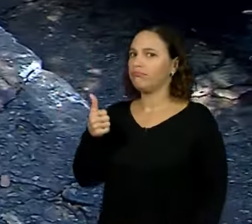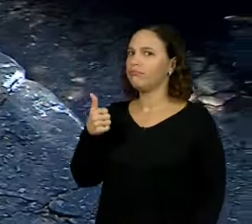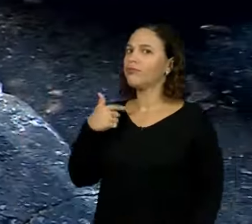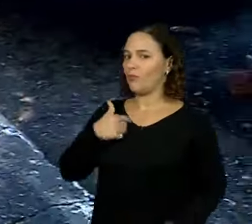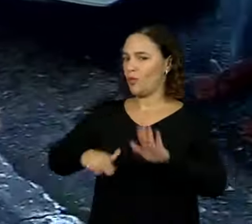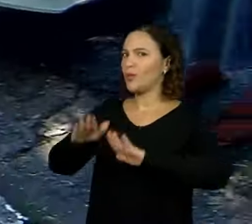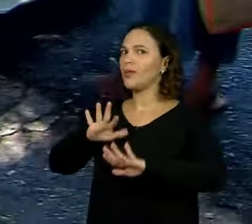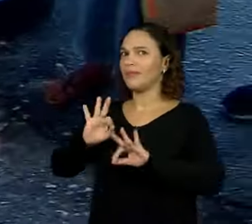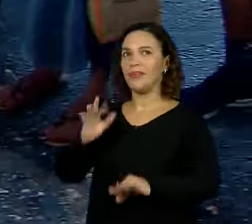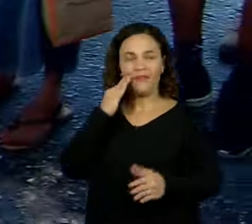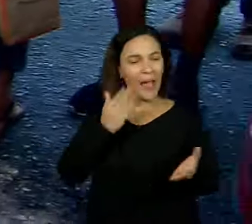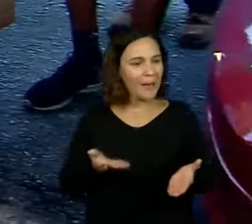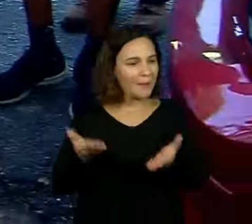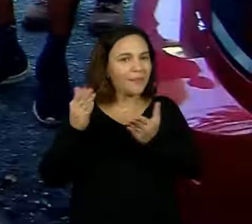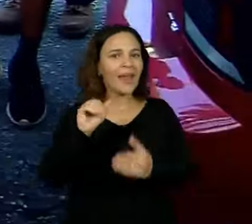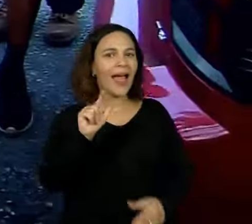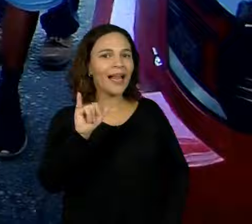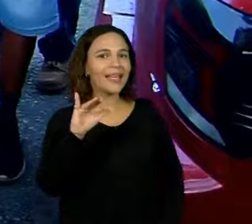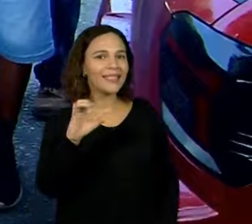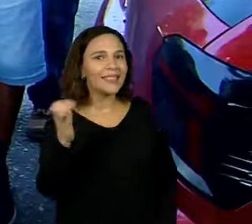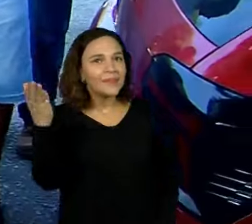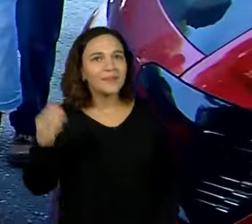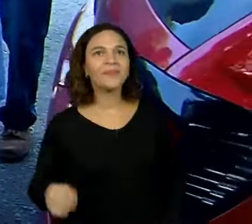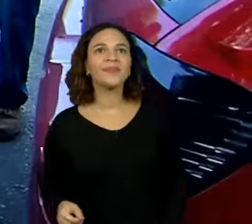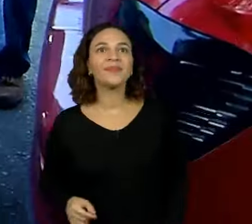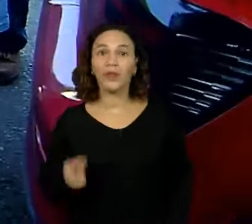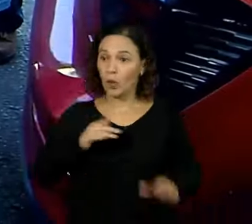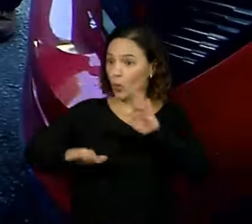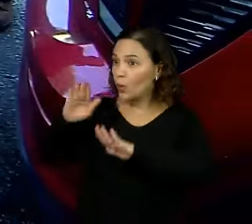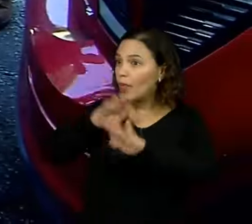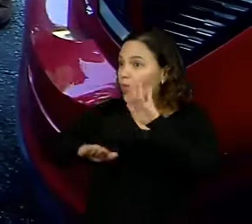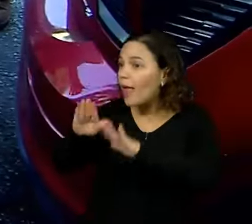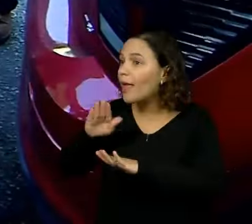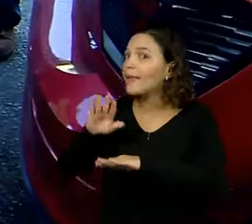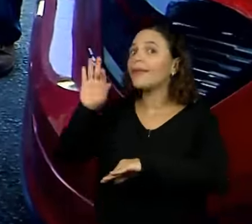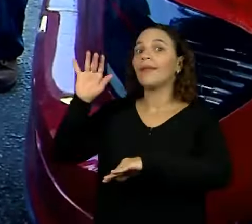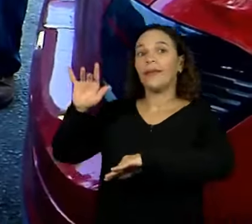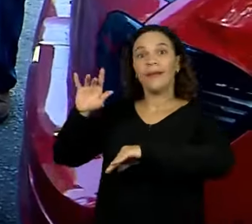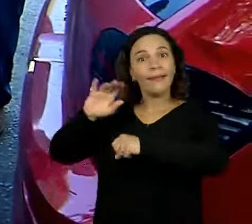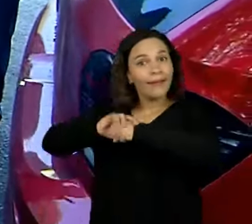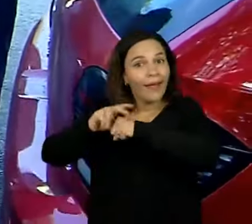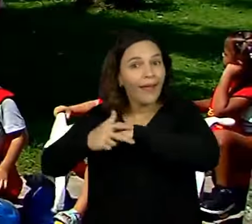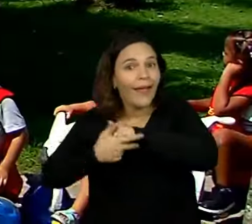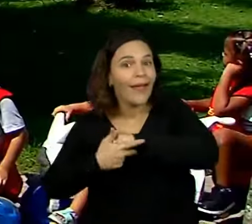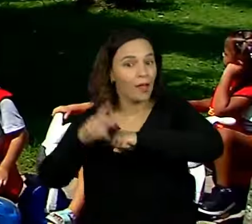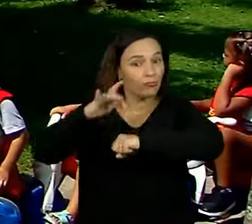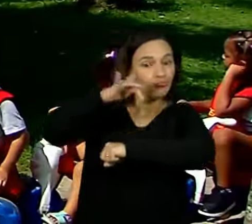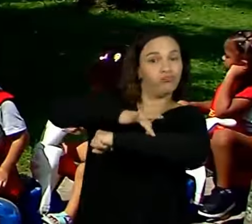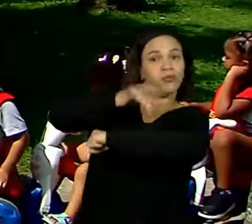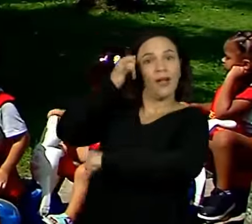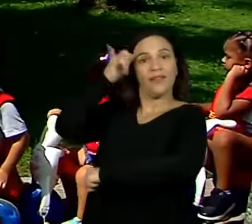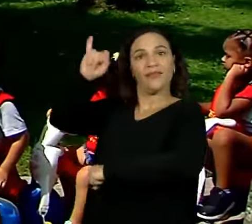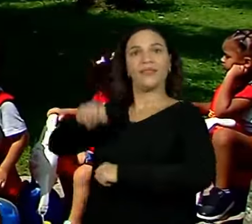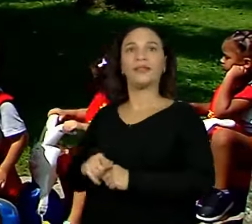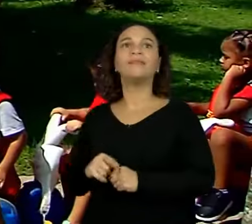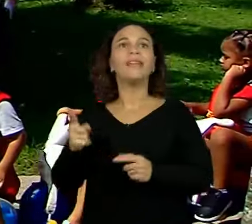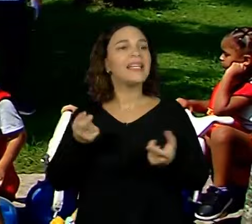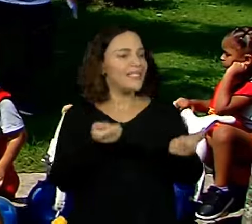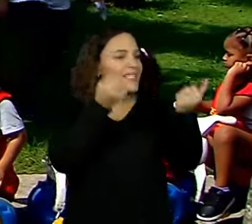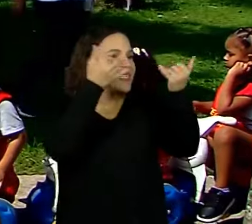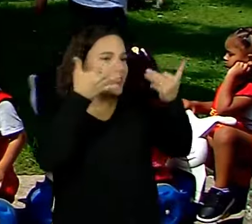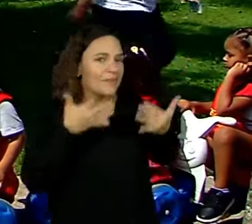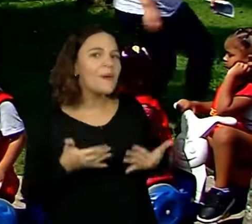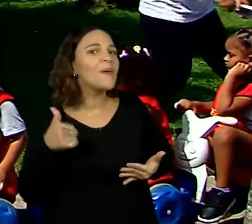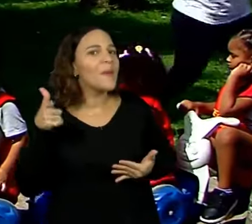Vai lá, Alice, entrega para eles. Fala, cuidado com a dengue. E aí, o que que eles falaram pra você? É, sobre a dengue, né?